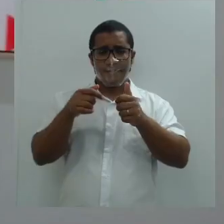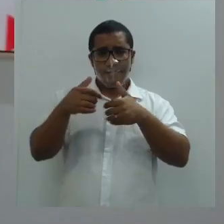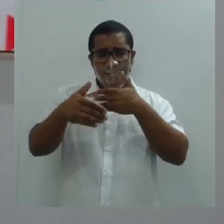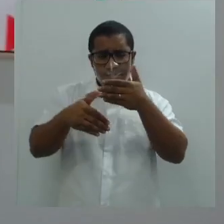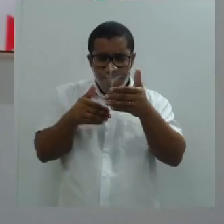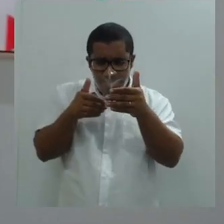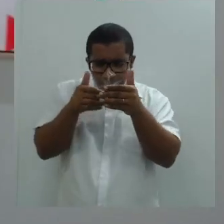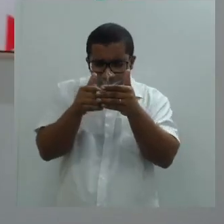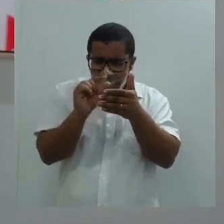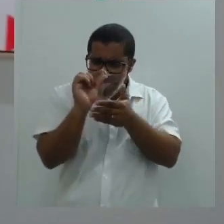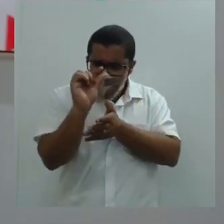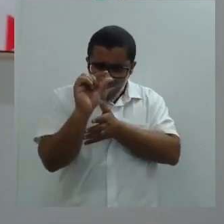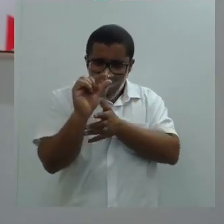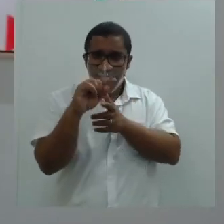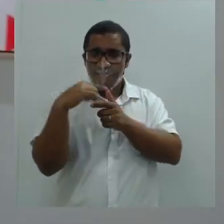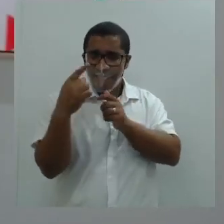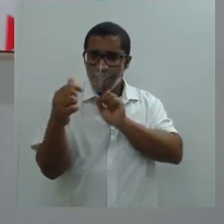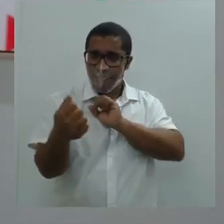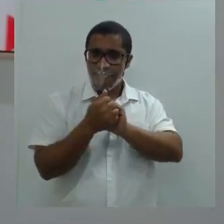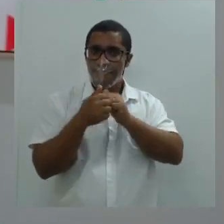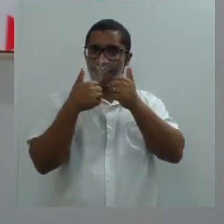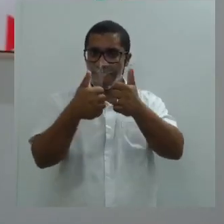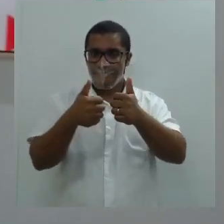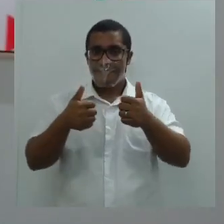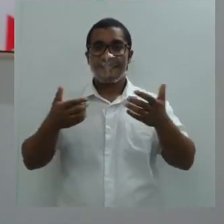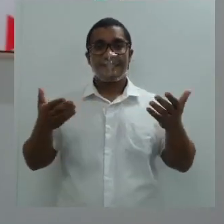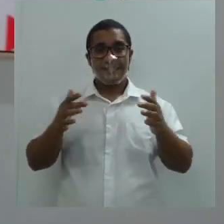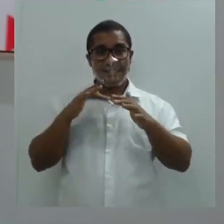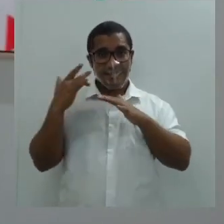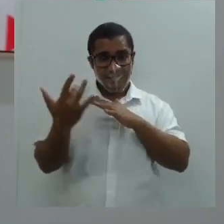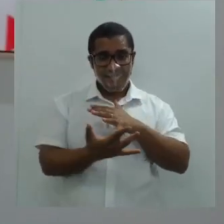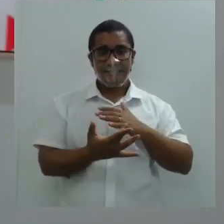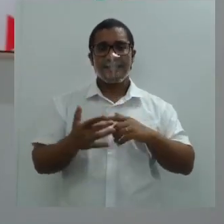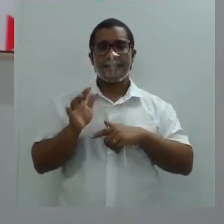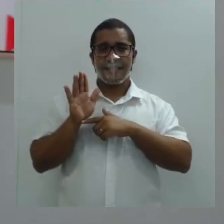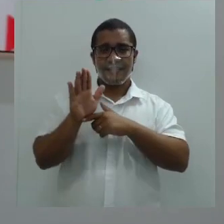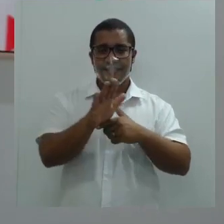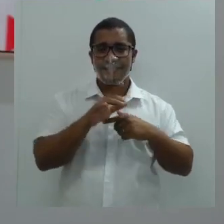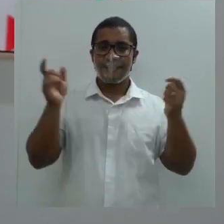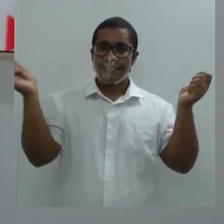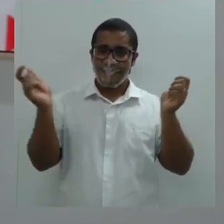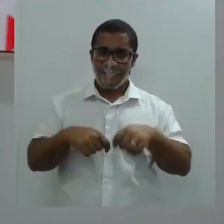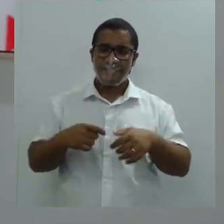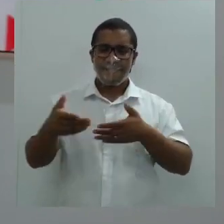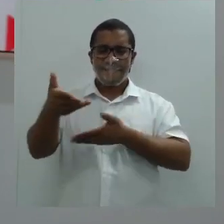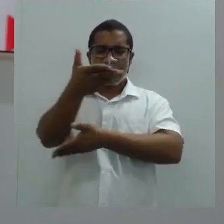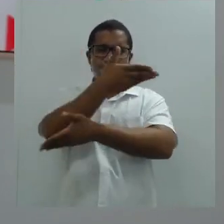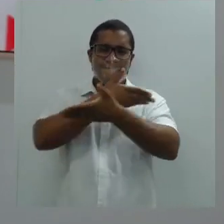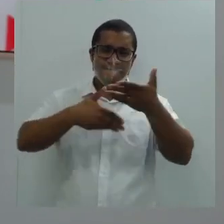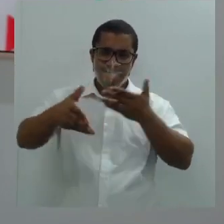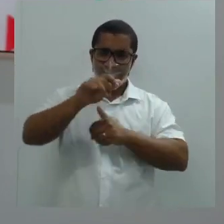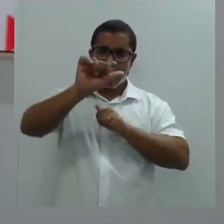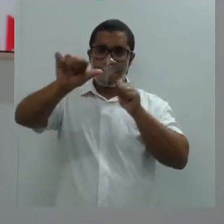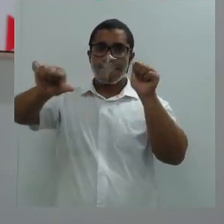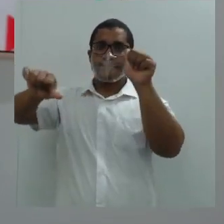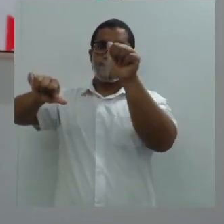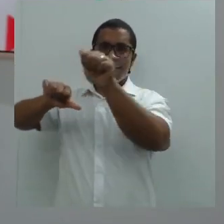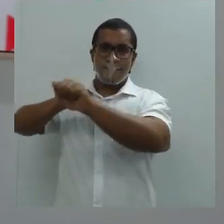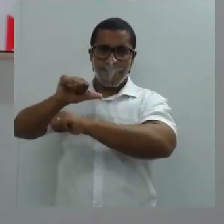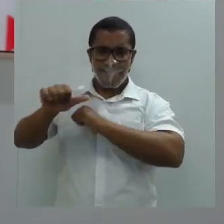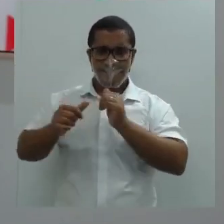breve todos estejamos juntos, não é isso? Então as redes sociais possibilitam uma verdadeira transformação